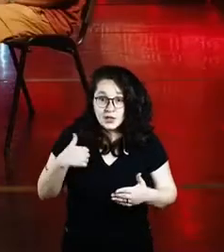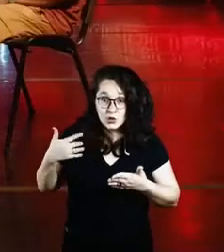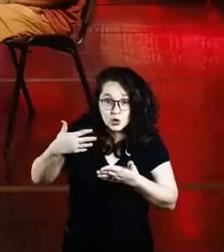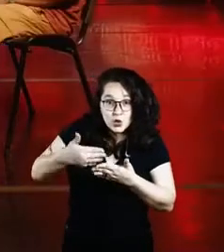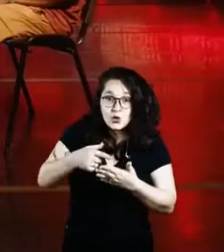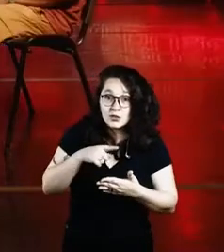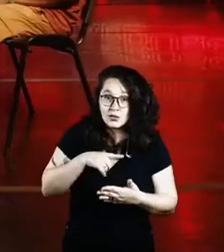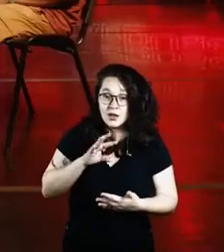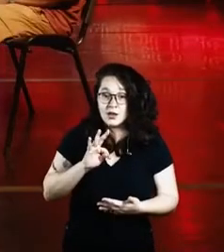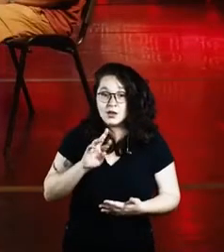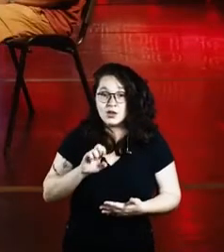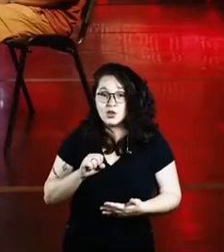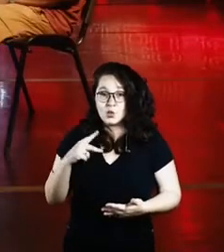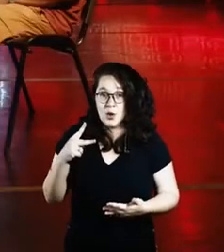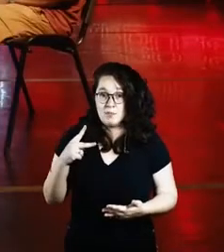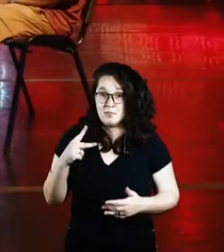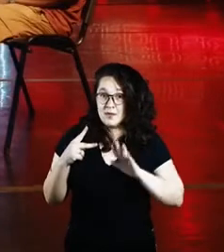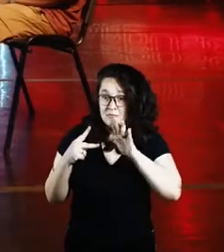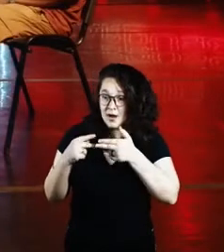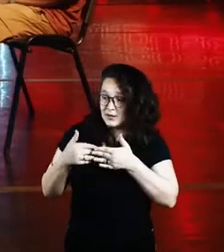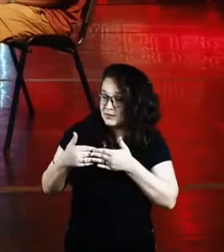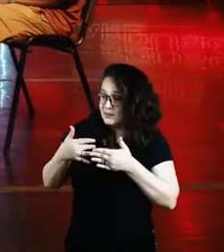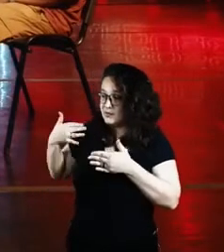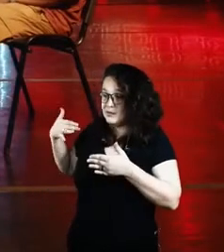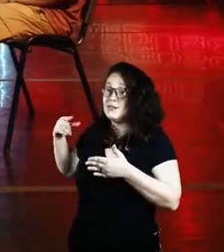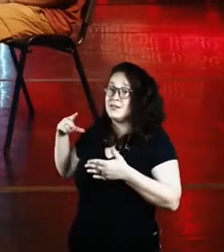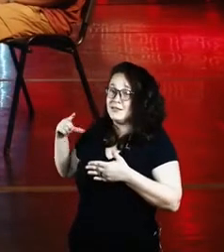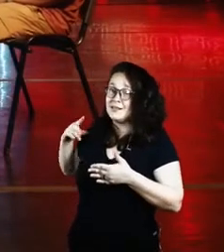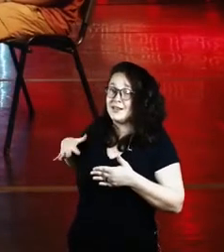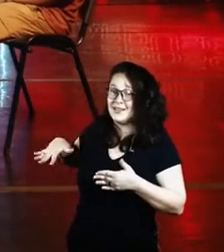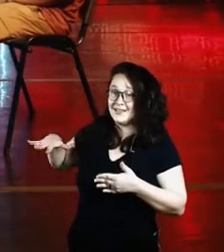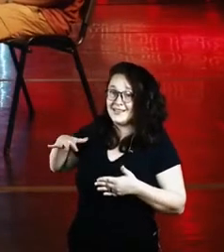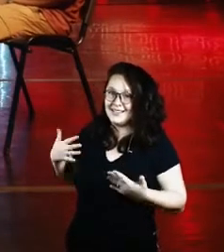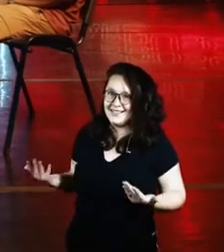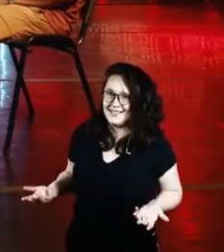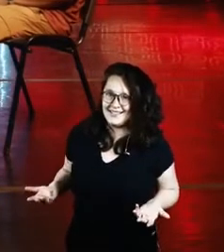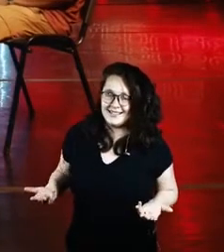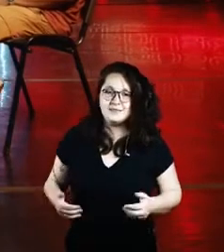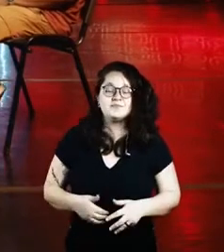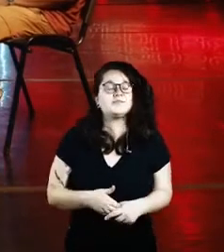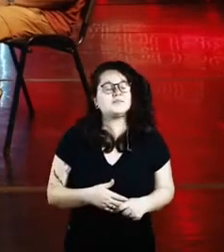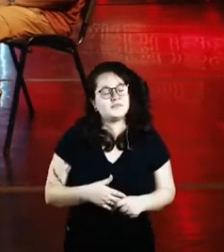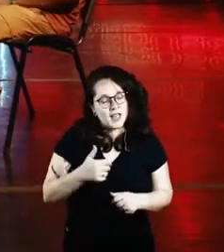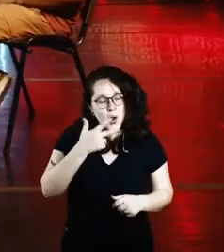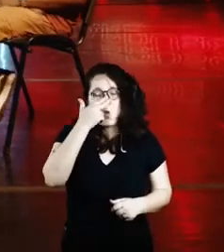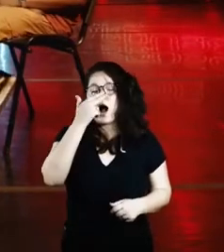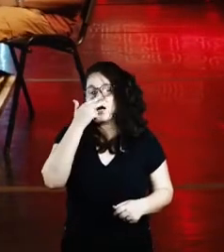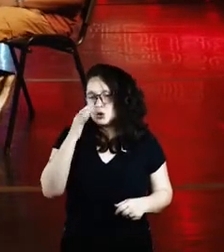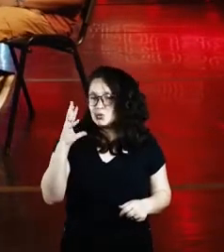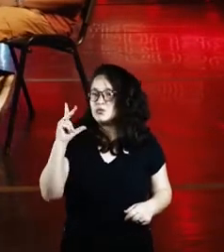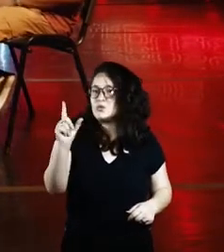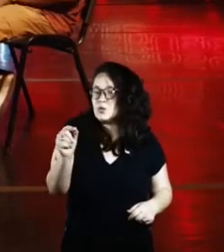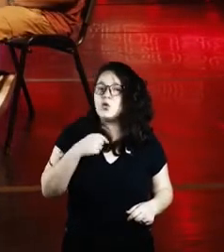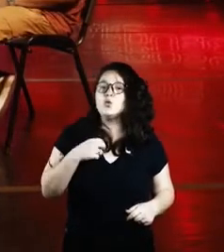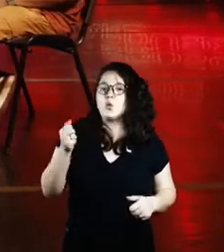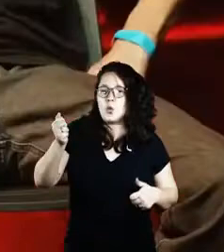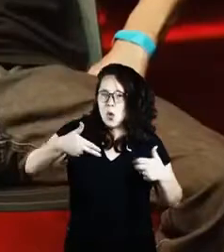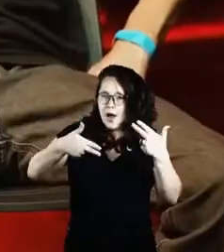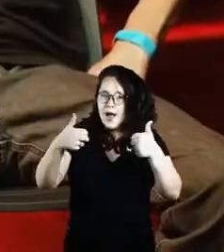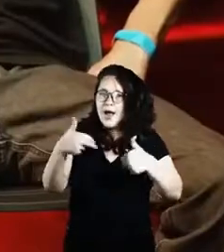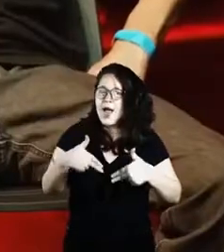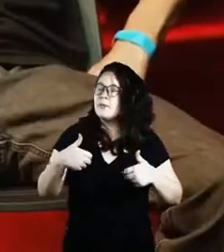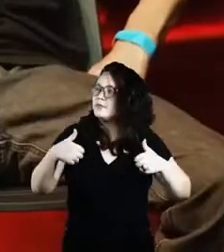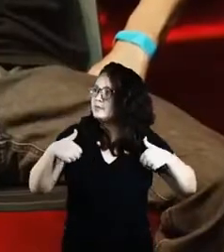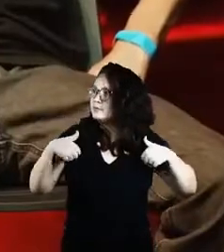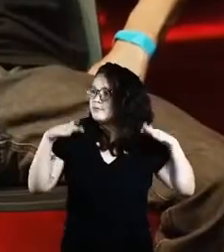Eu acho que de todo mundo aí, o rap foi o mais sofrido, hein? Porque assim, lembra que na época o